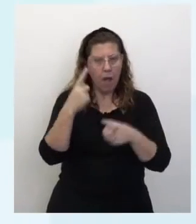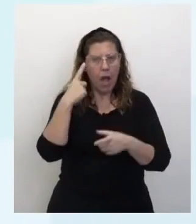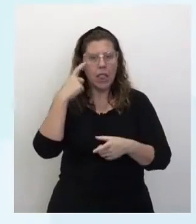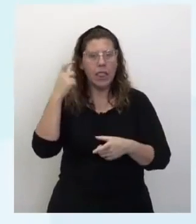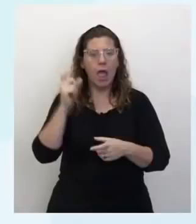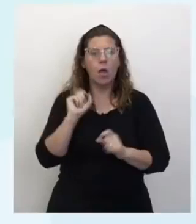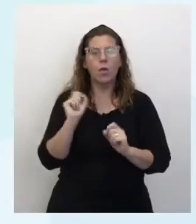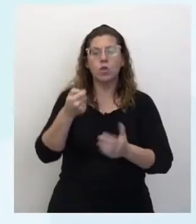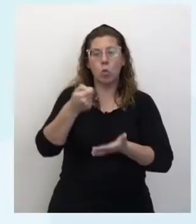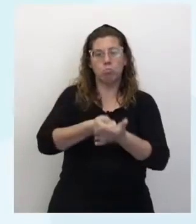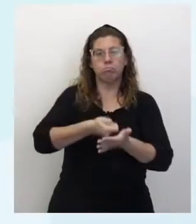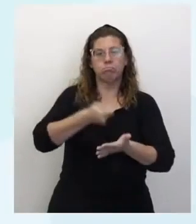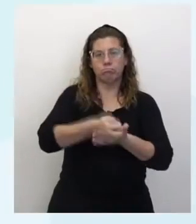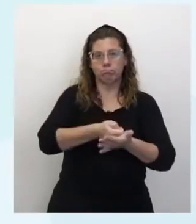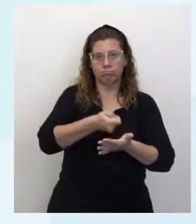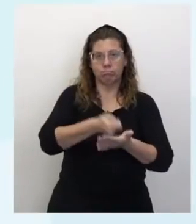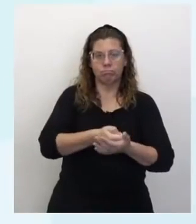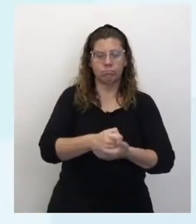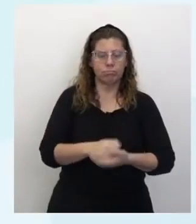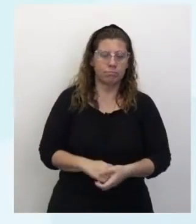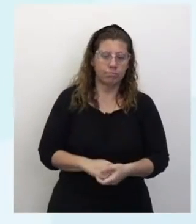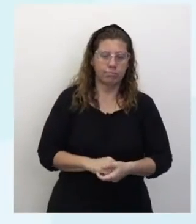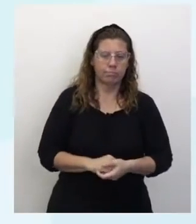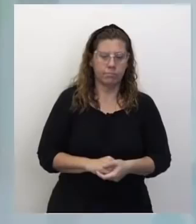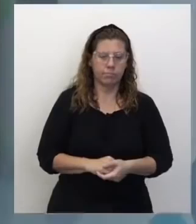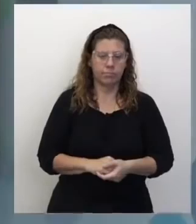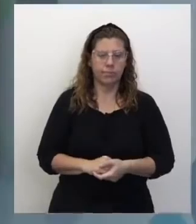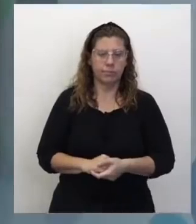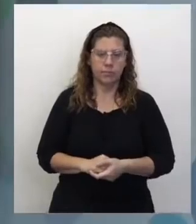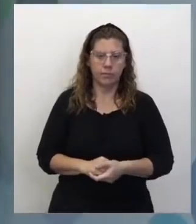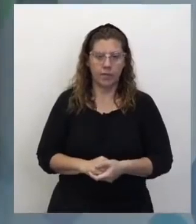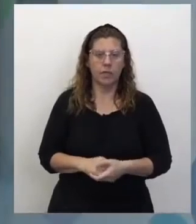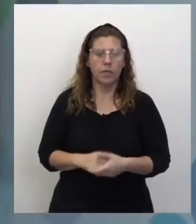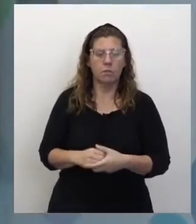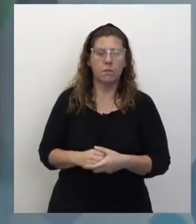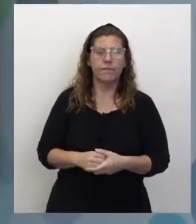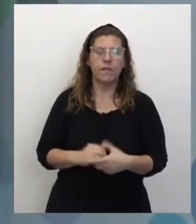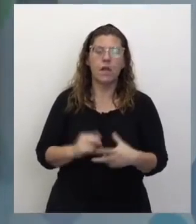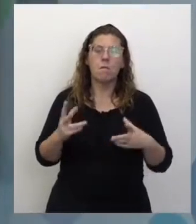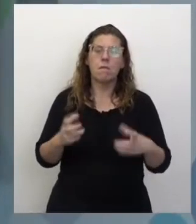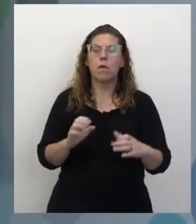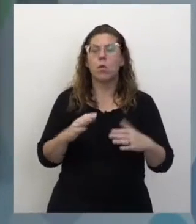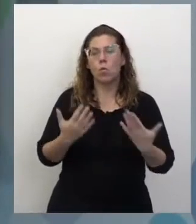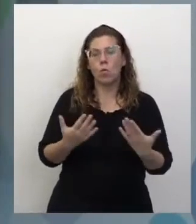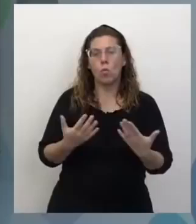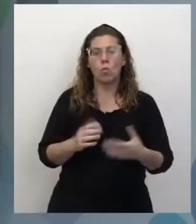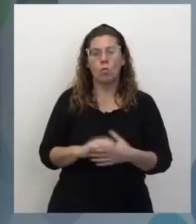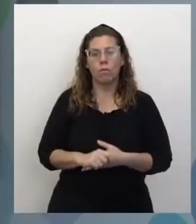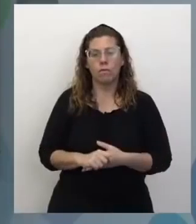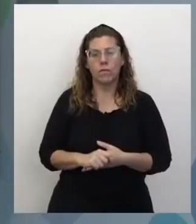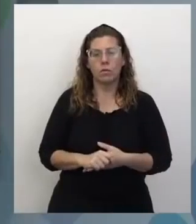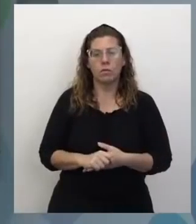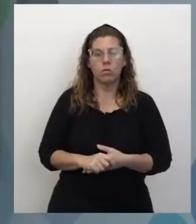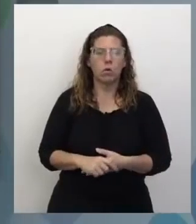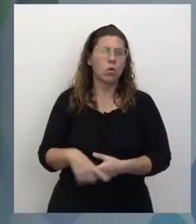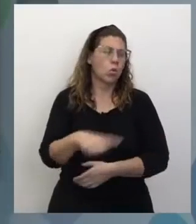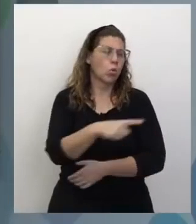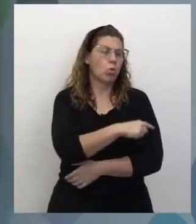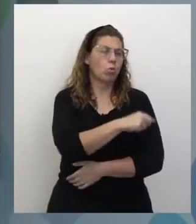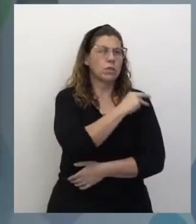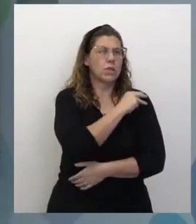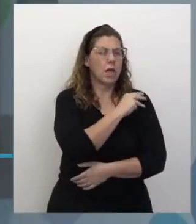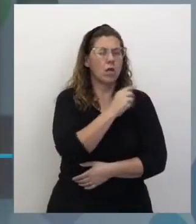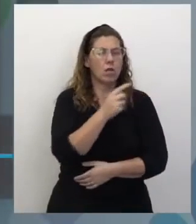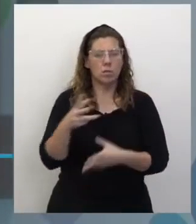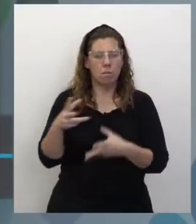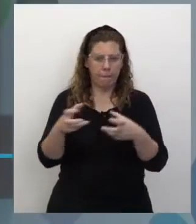de obrigação. Tá? Então, a gente vê bastante isso aí. A gente vai acabar revendo isso aí lá no ensino médio, né, João? Uhum. Segundo ano,